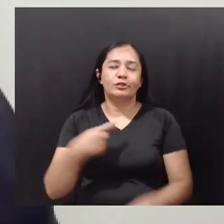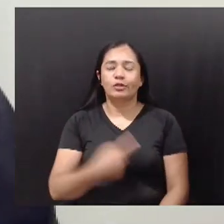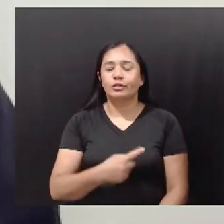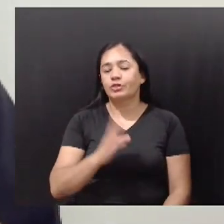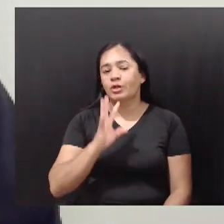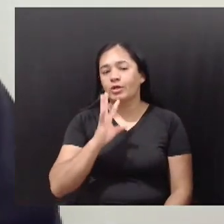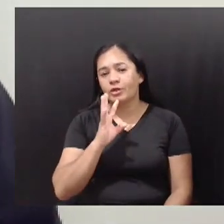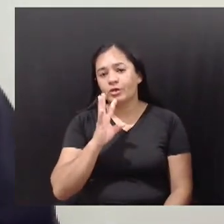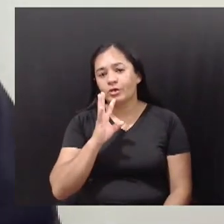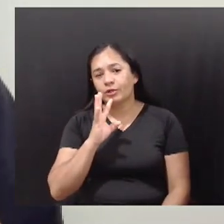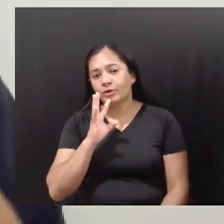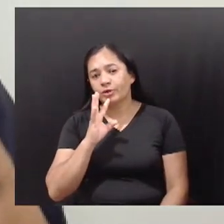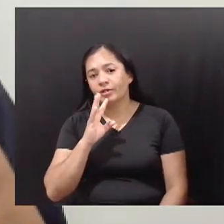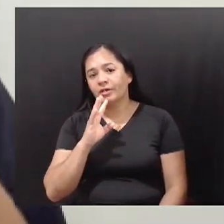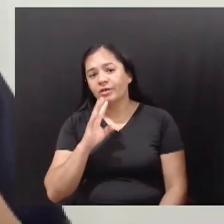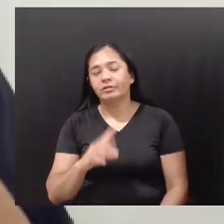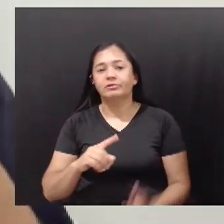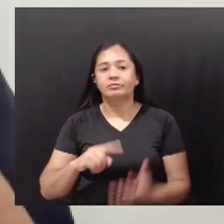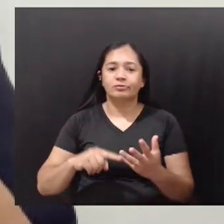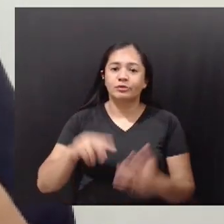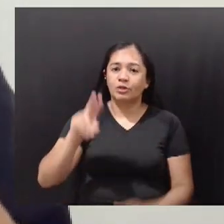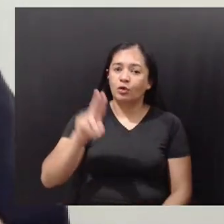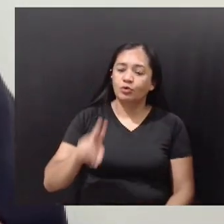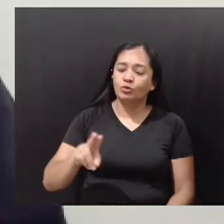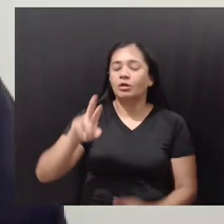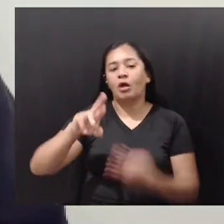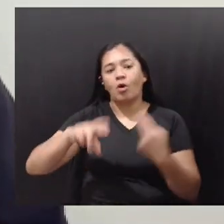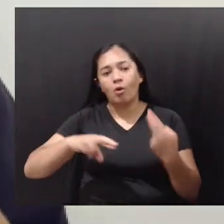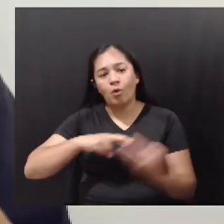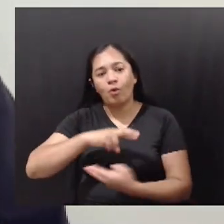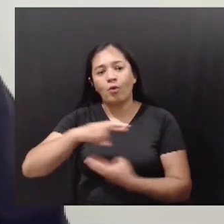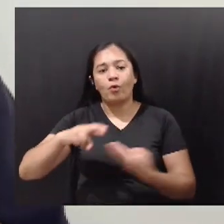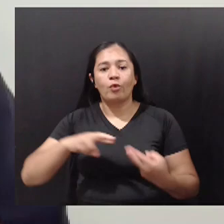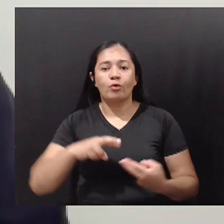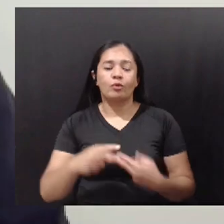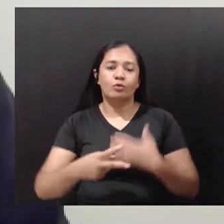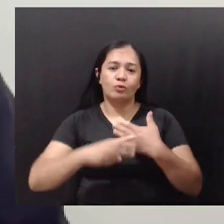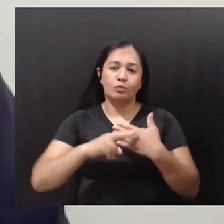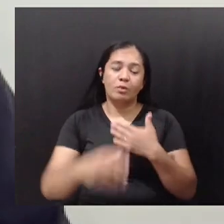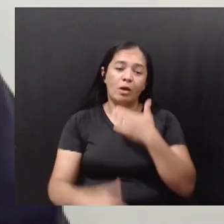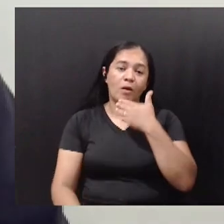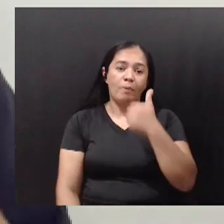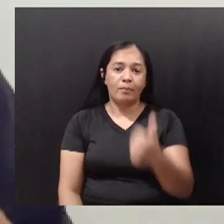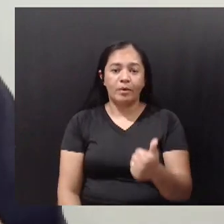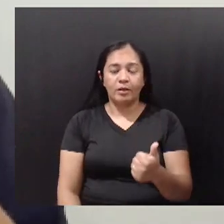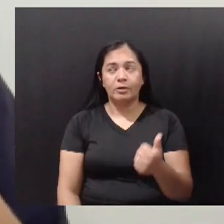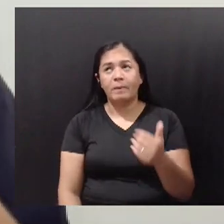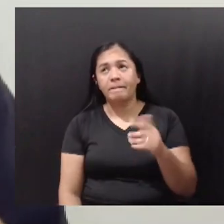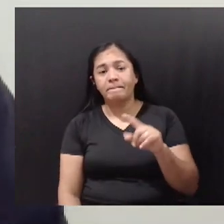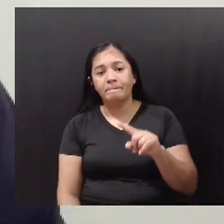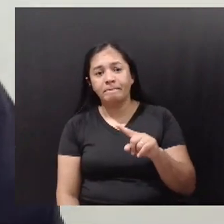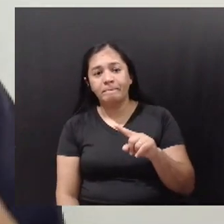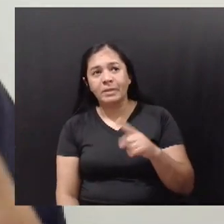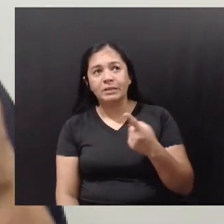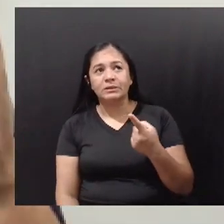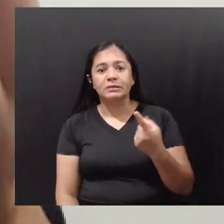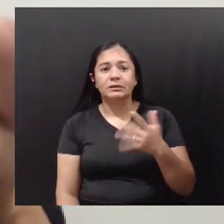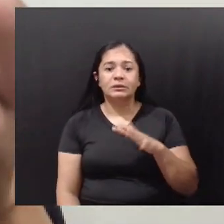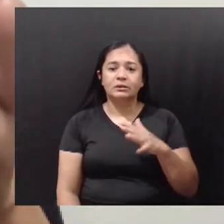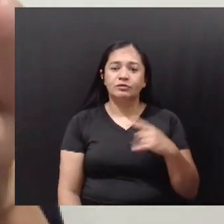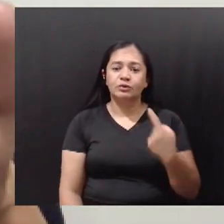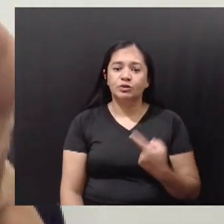reduzir, reutilizar, reciclar, fazer um impacto e uma melhoria. E muitas vezes a gente não percebe mesmo que